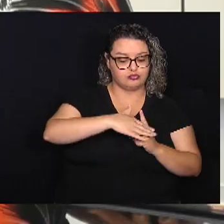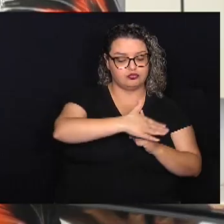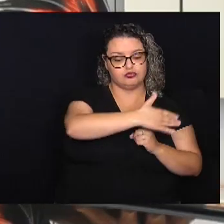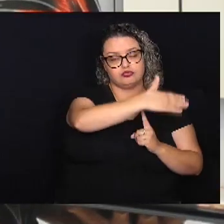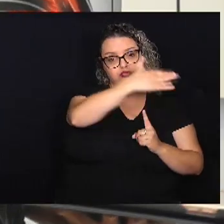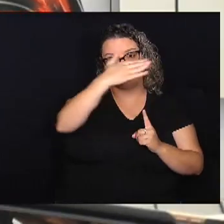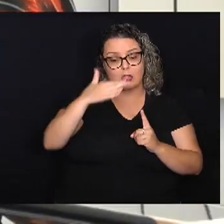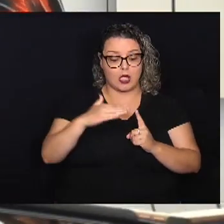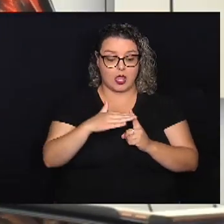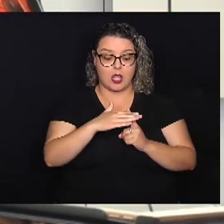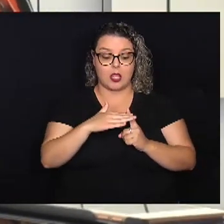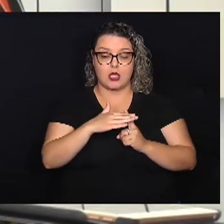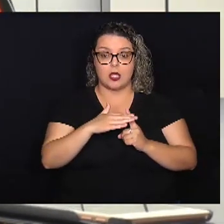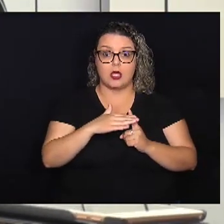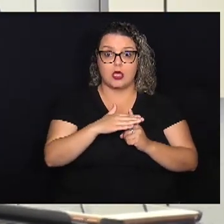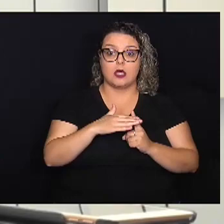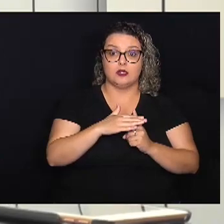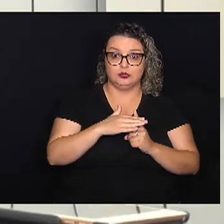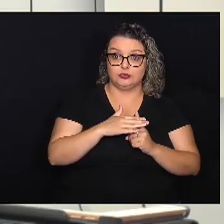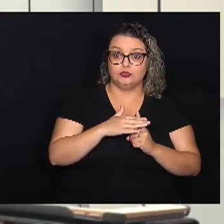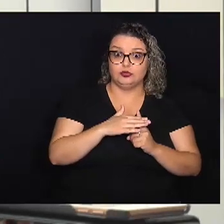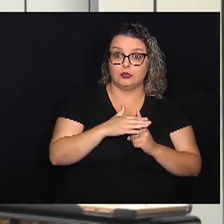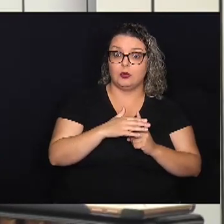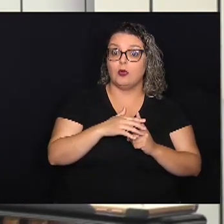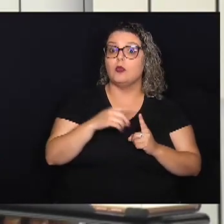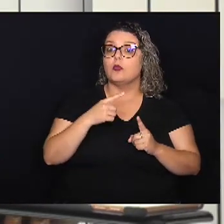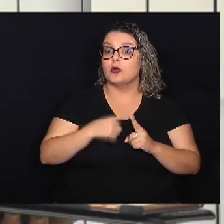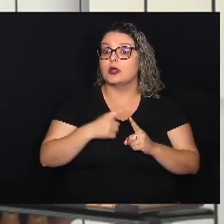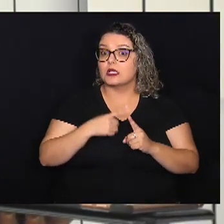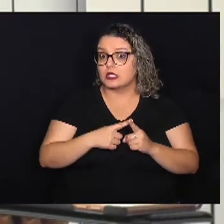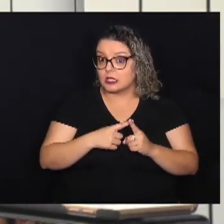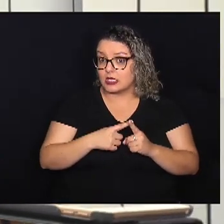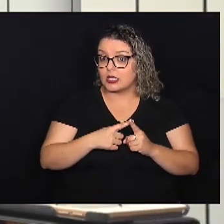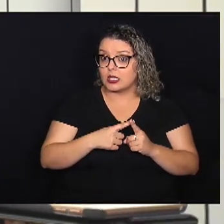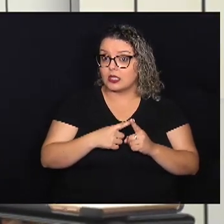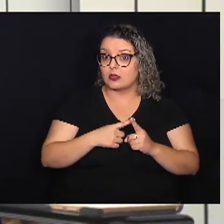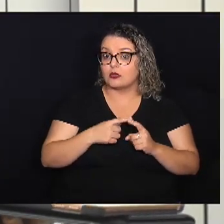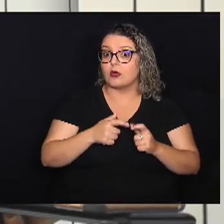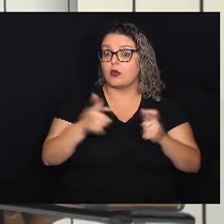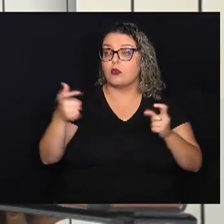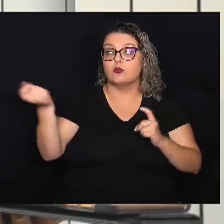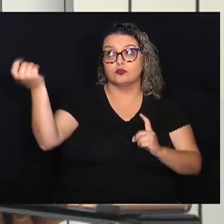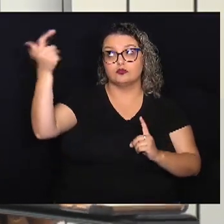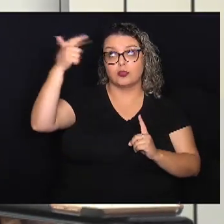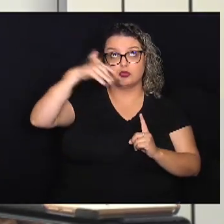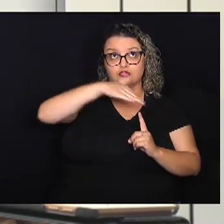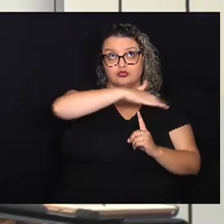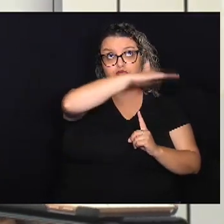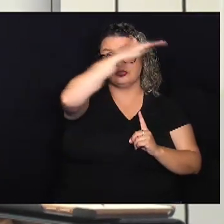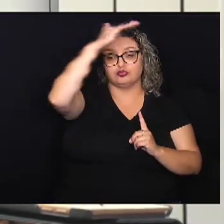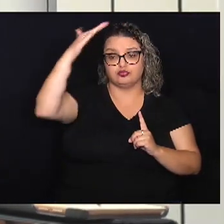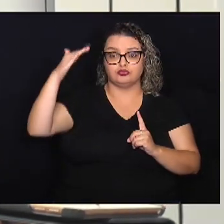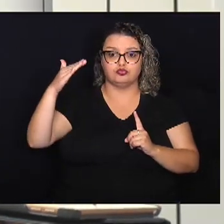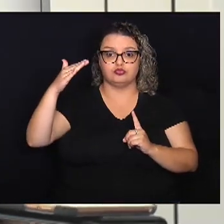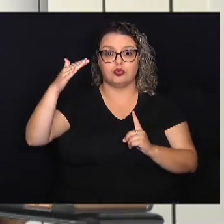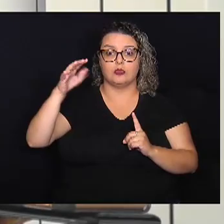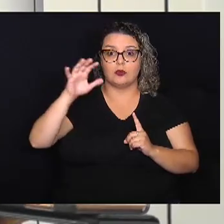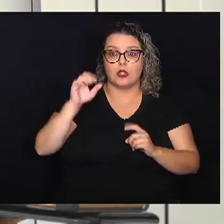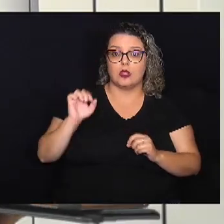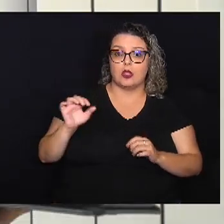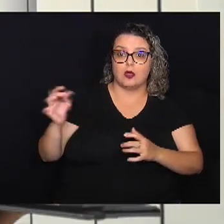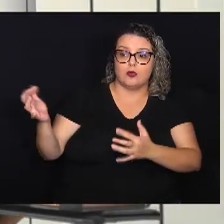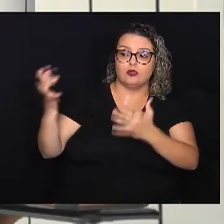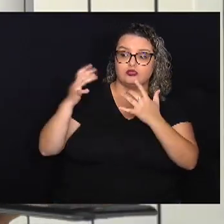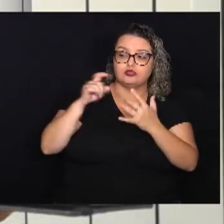elas sobem acentuadamente devido à condição de predomínio do sol quanto ao afastamento de uma massa de ar